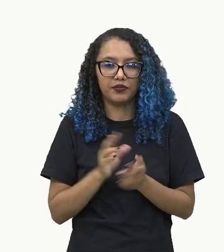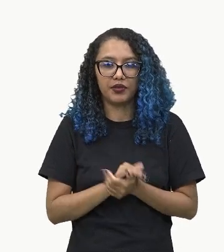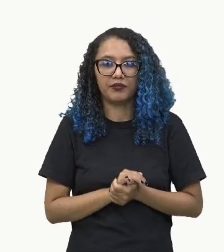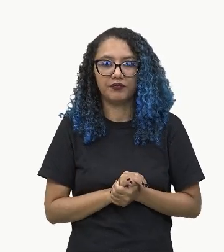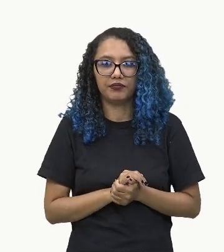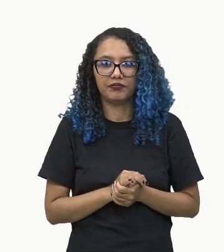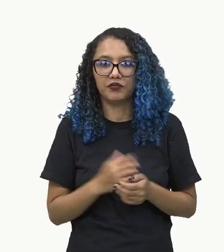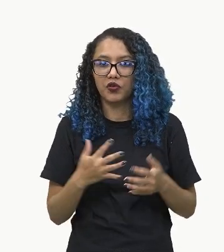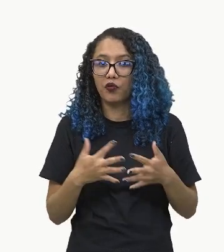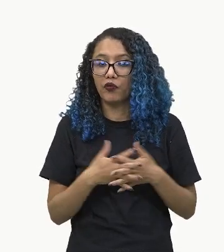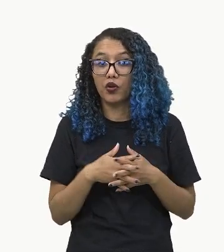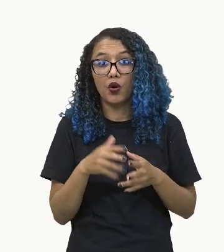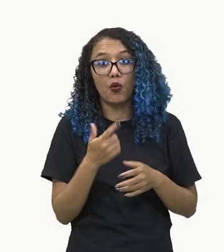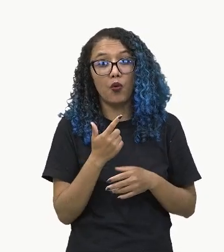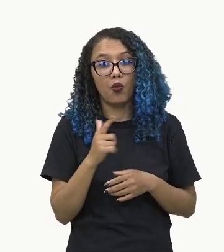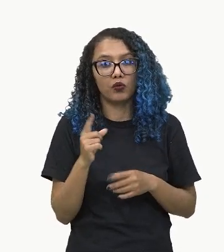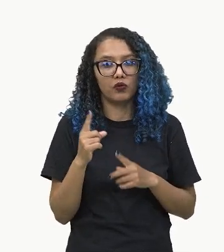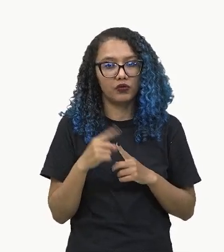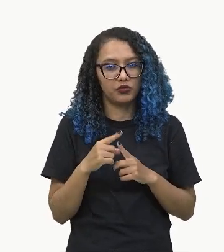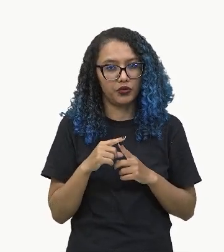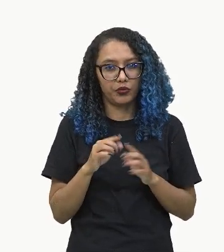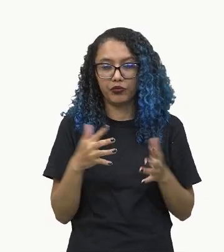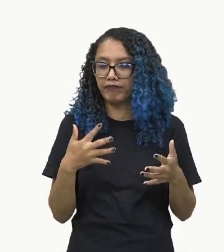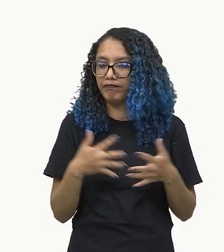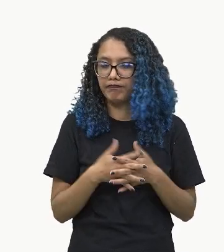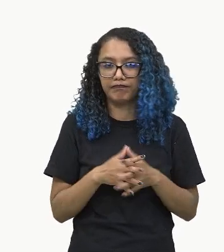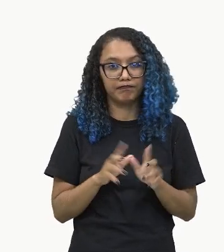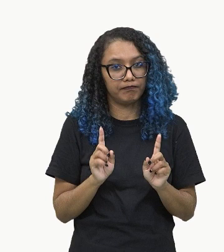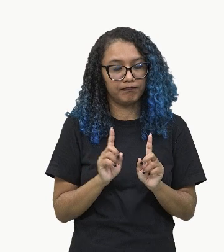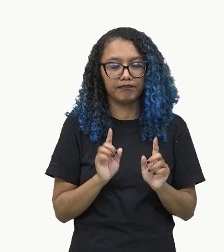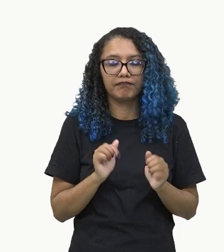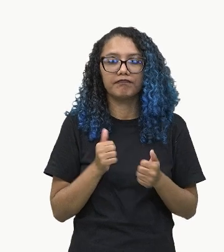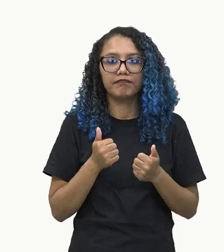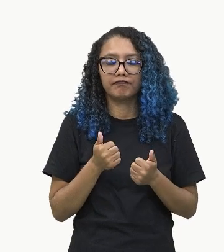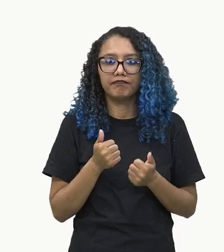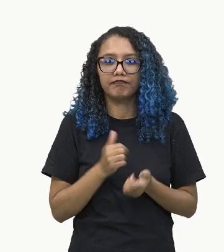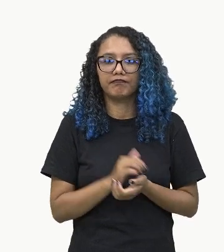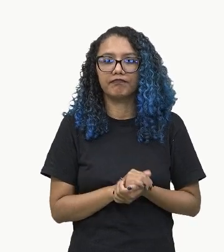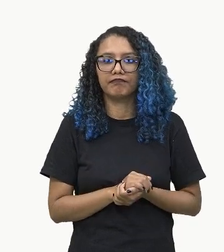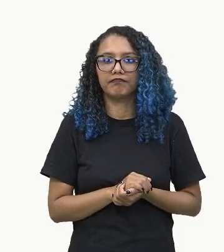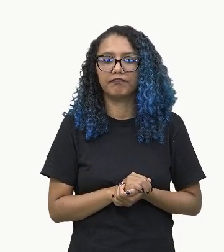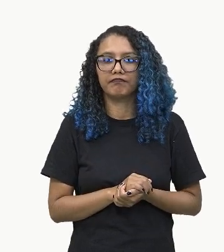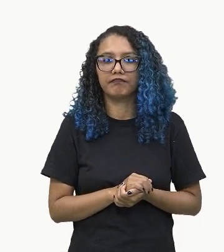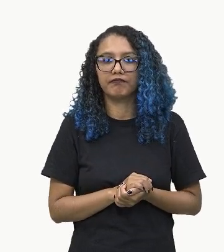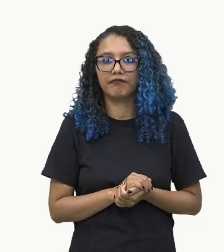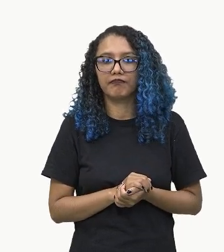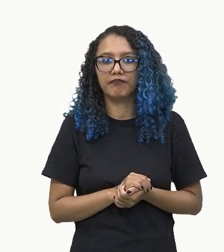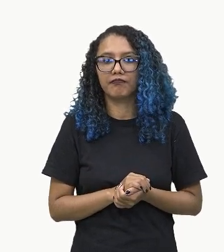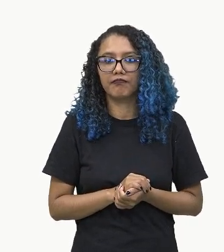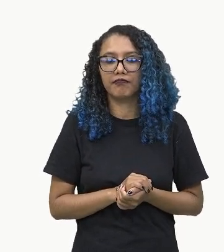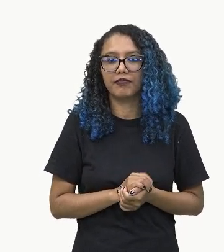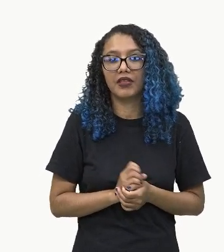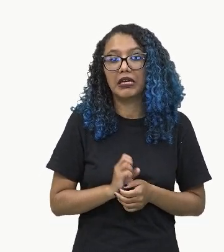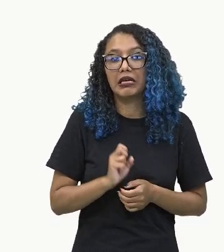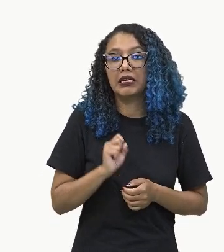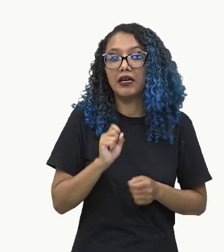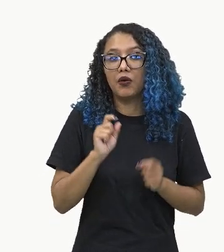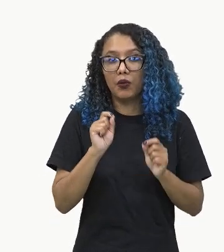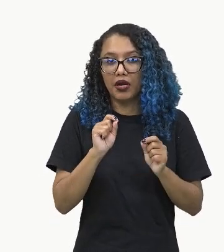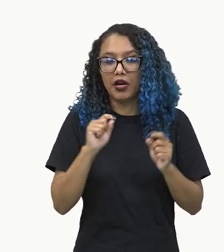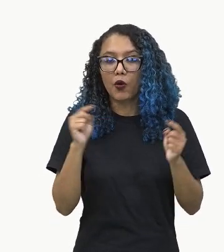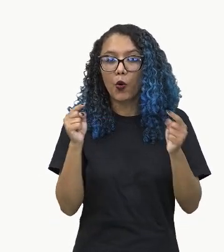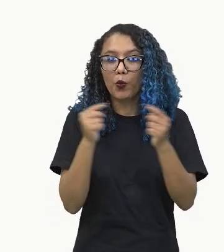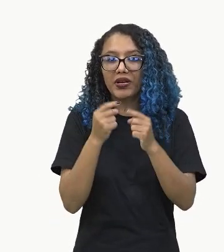confundam com outro produto notável. Isso aqui ele só é válido quando os dois termos são os mesmos.